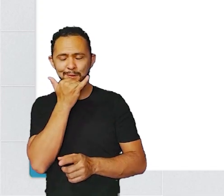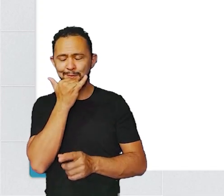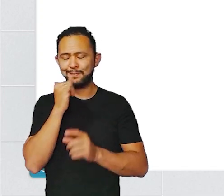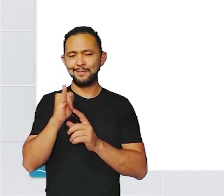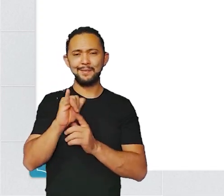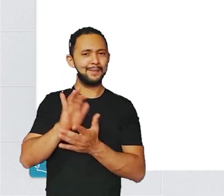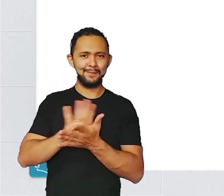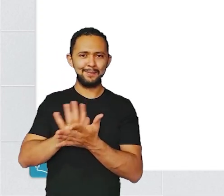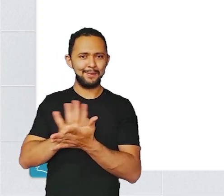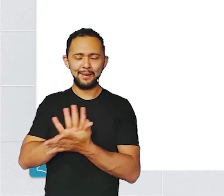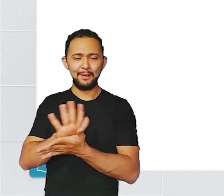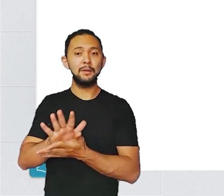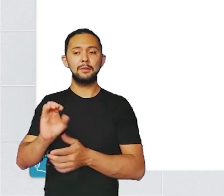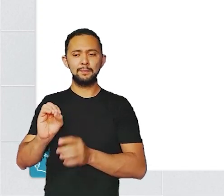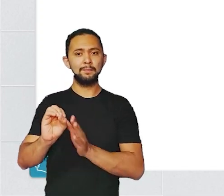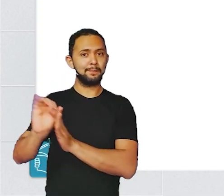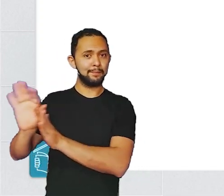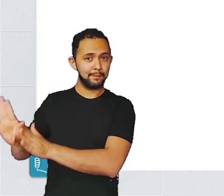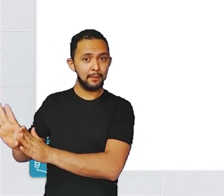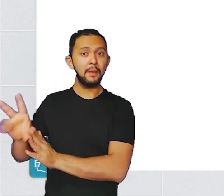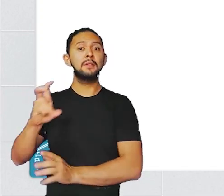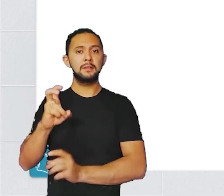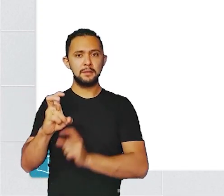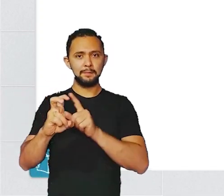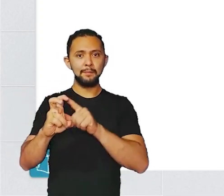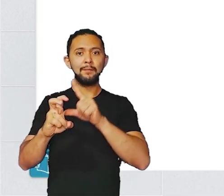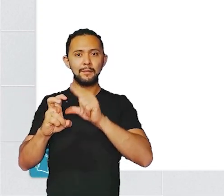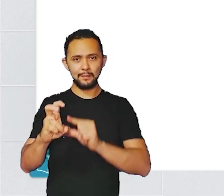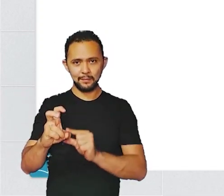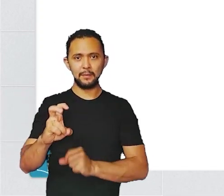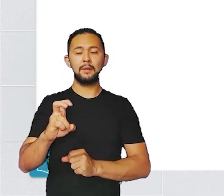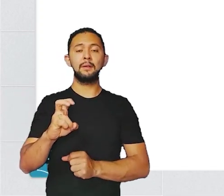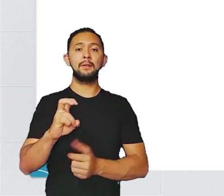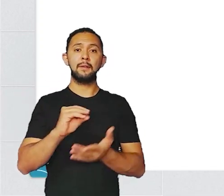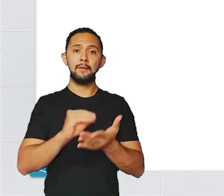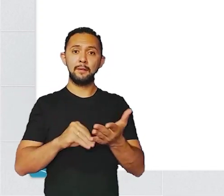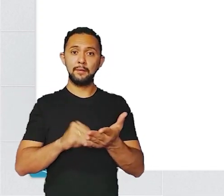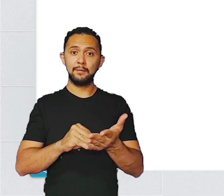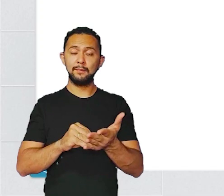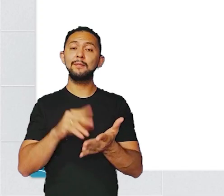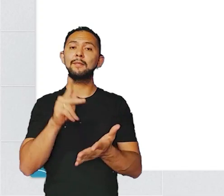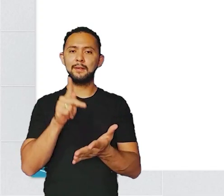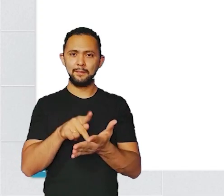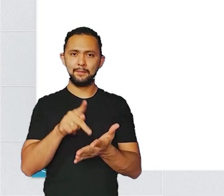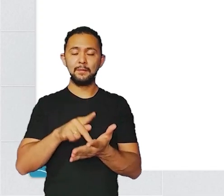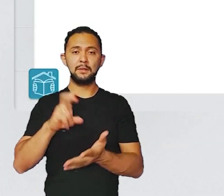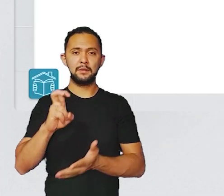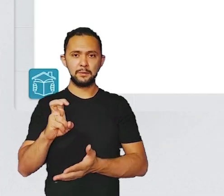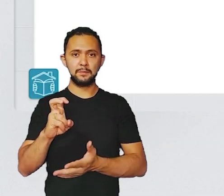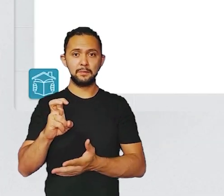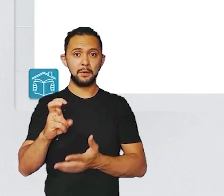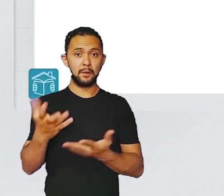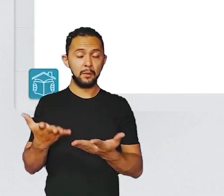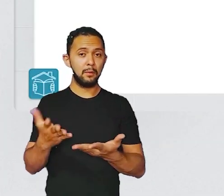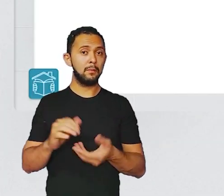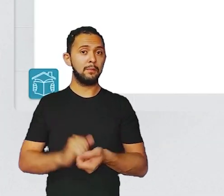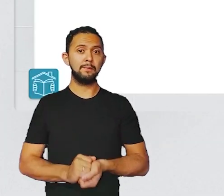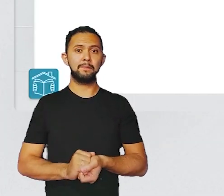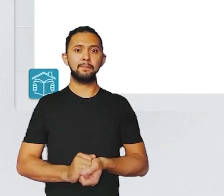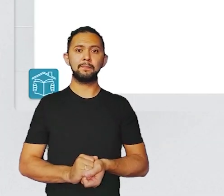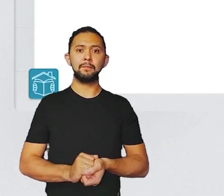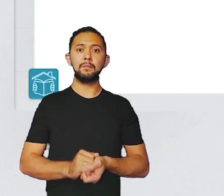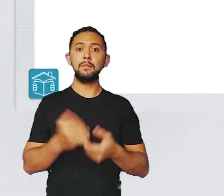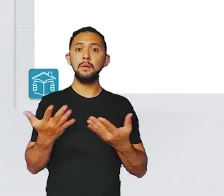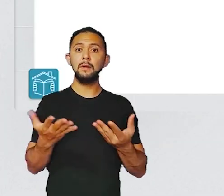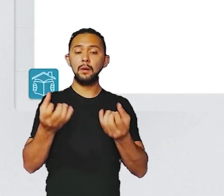de sobra nada. Sobra 5. O professor tá doidão, ó. Então, na verdade, sobra 5, tá bom? O que